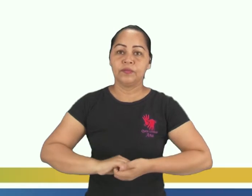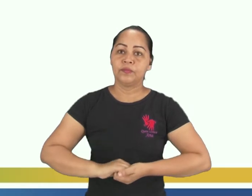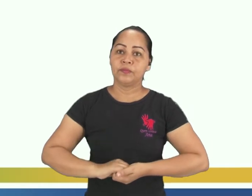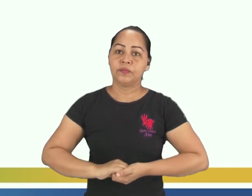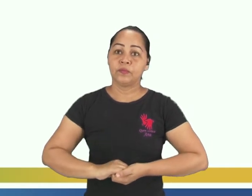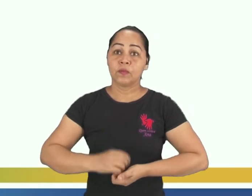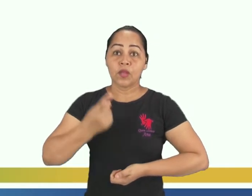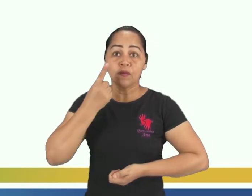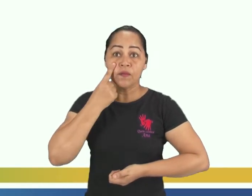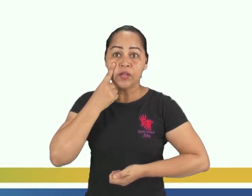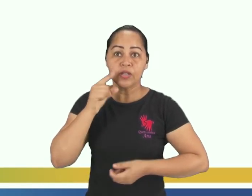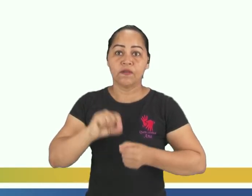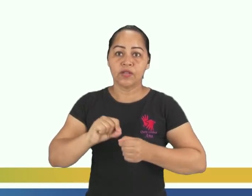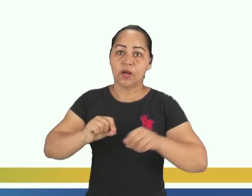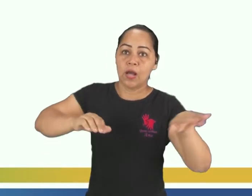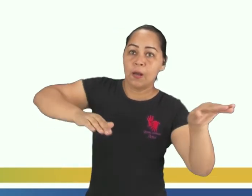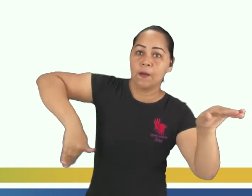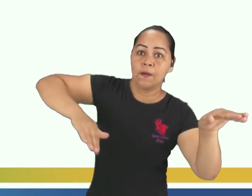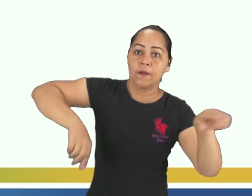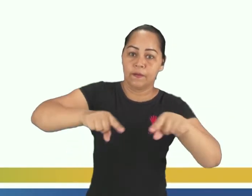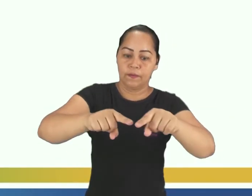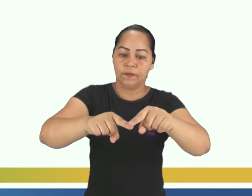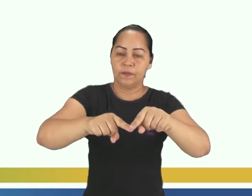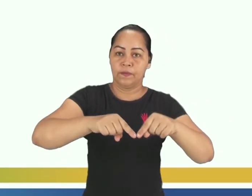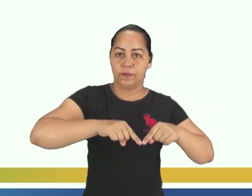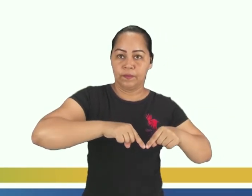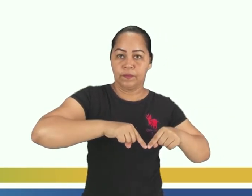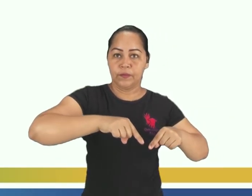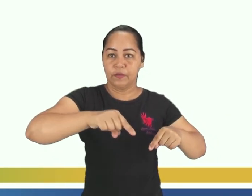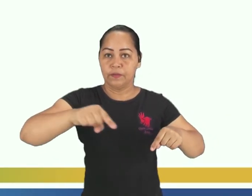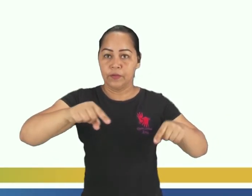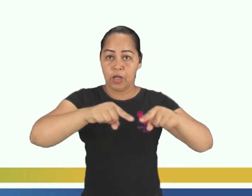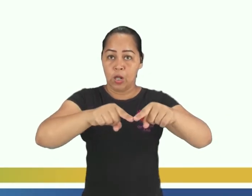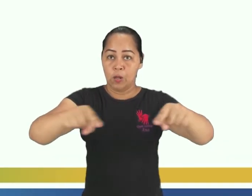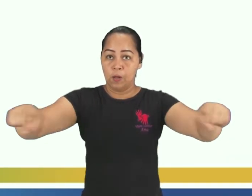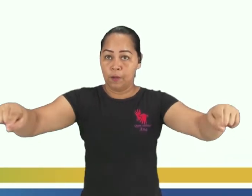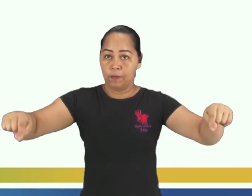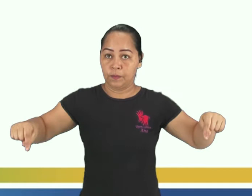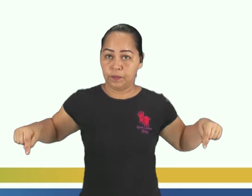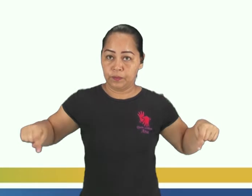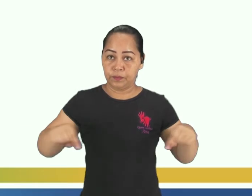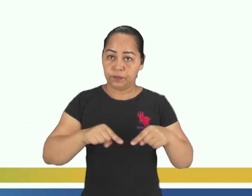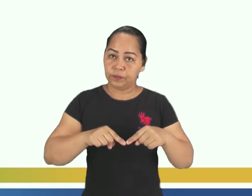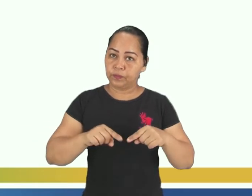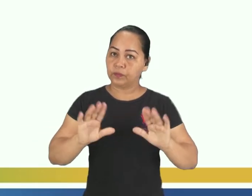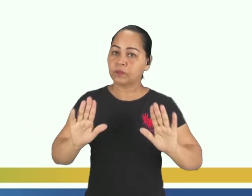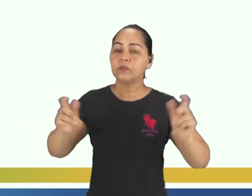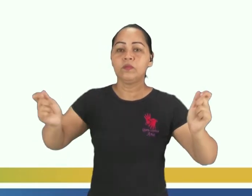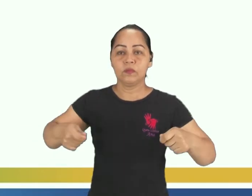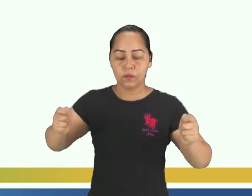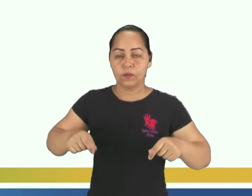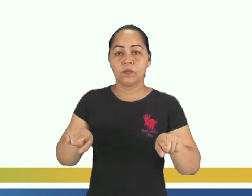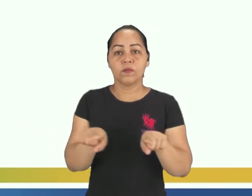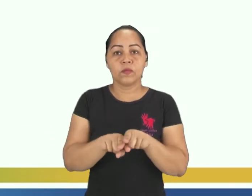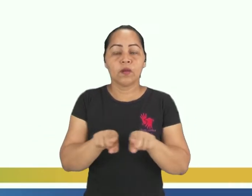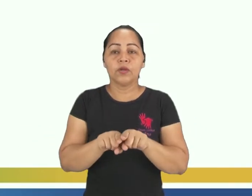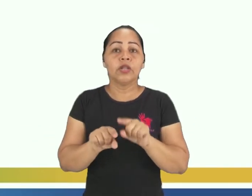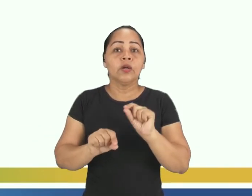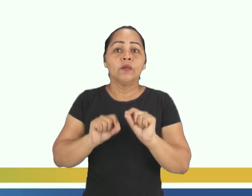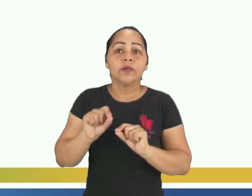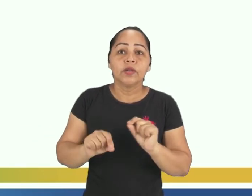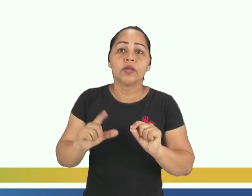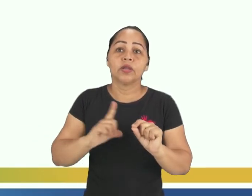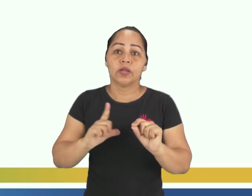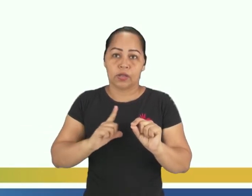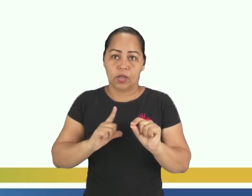falaremos de uma piscina que tem formato de triângulo retângulo. Lembrando a você que o triângulo retângulo é aquele triângulo que